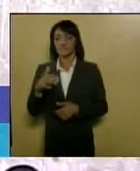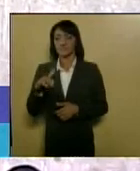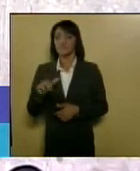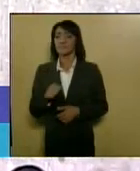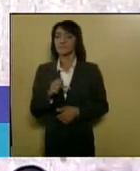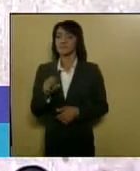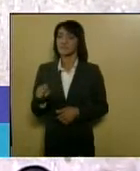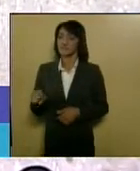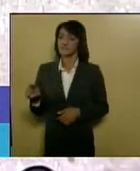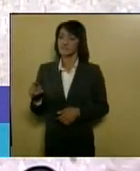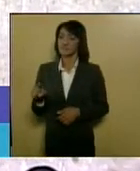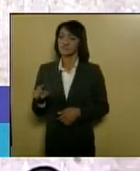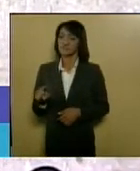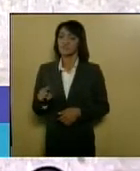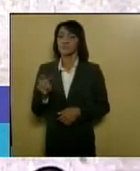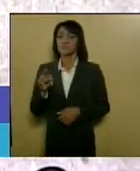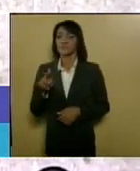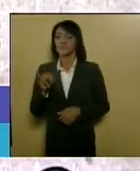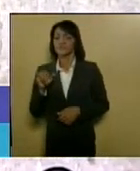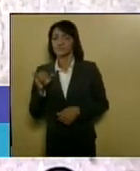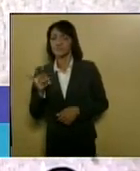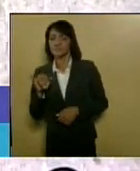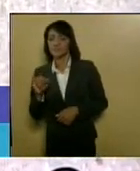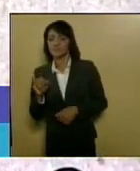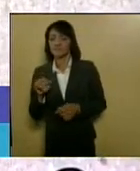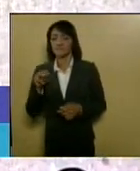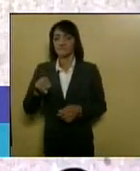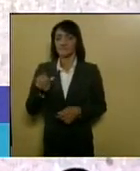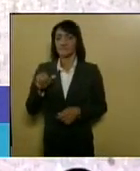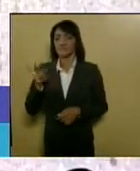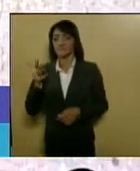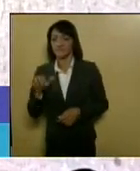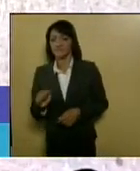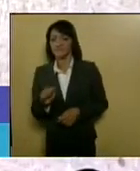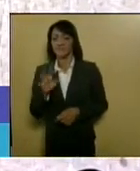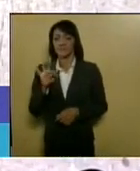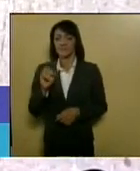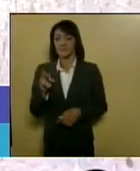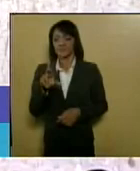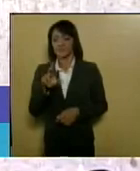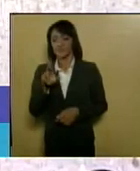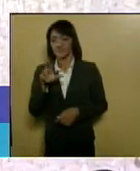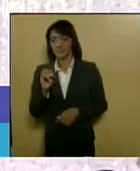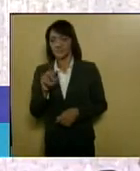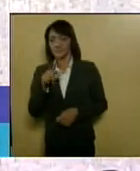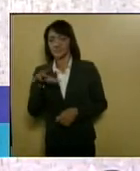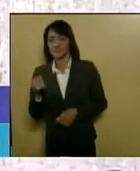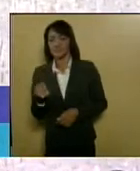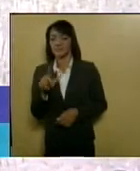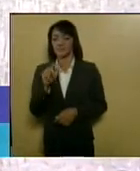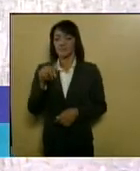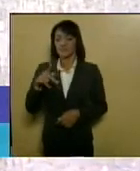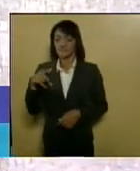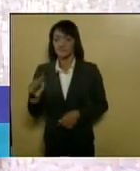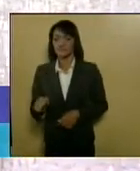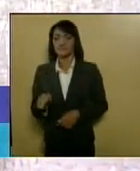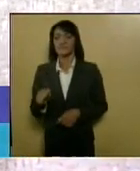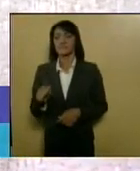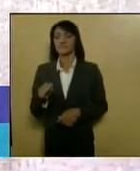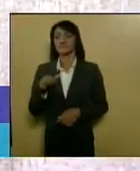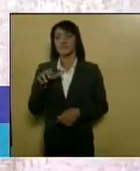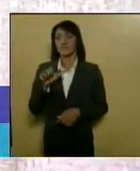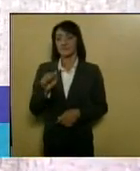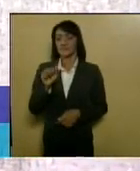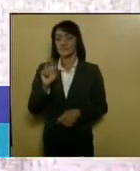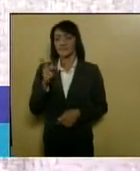da Pátria, Tuiuti, Humaitá, Itororó, Lomas Valentinas, Angostura,